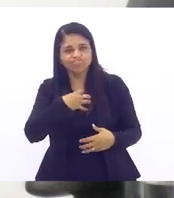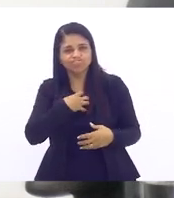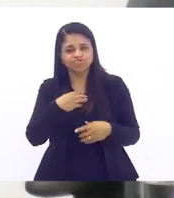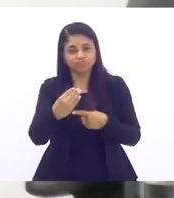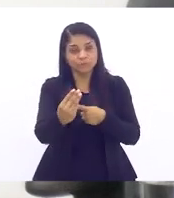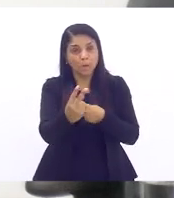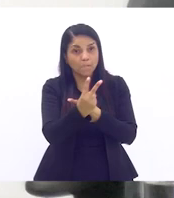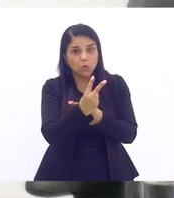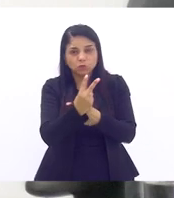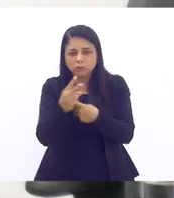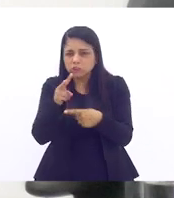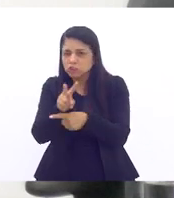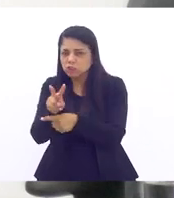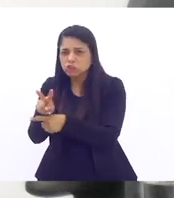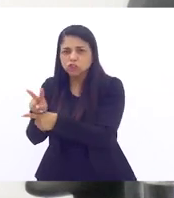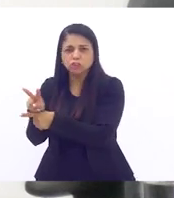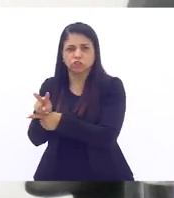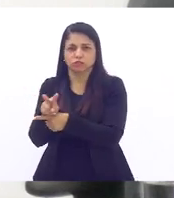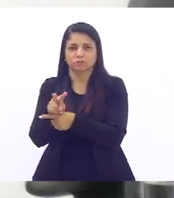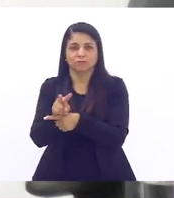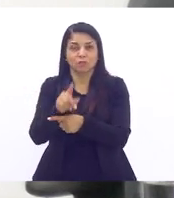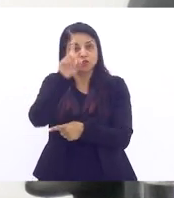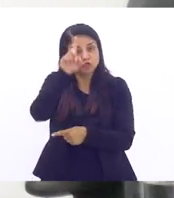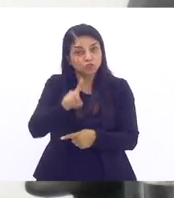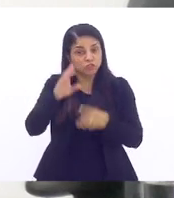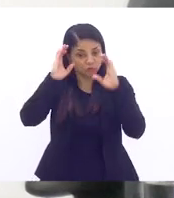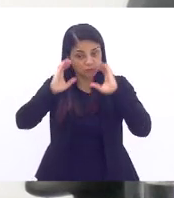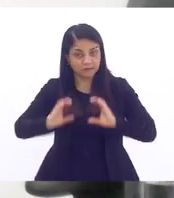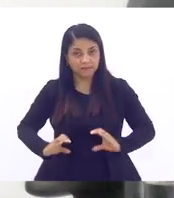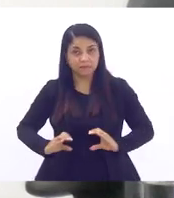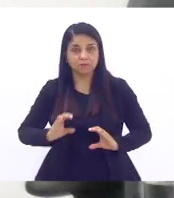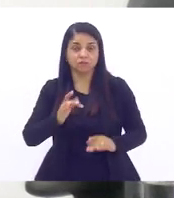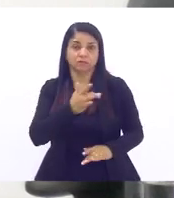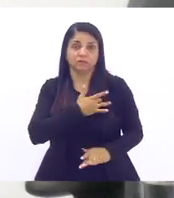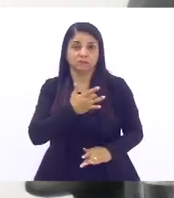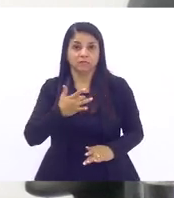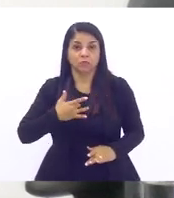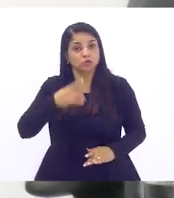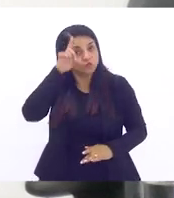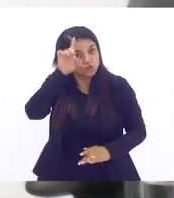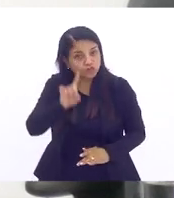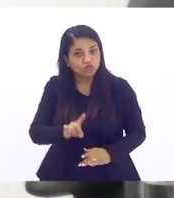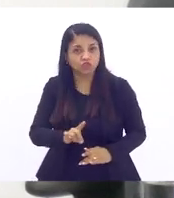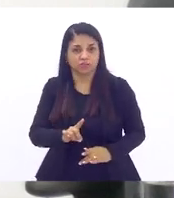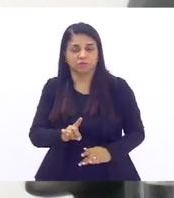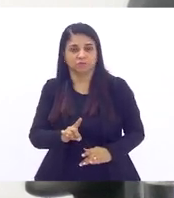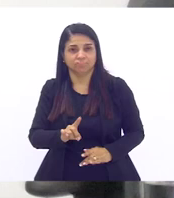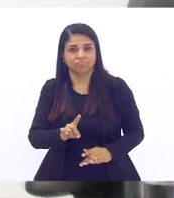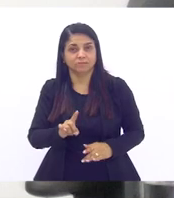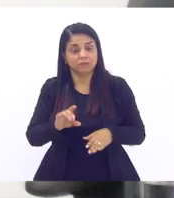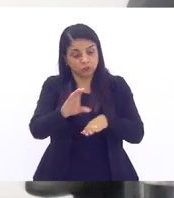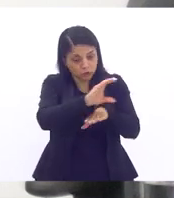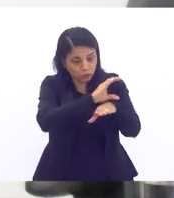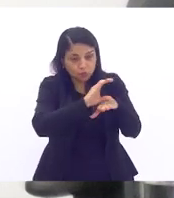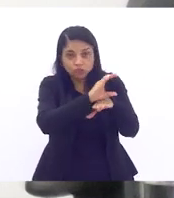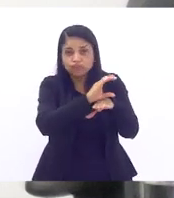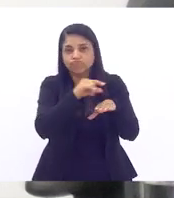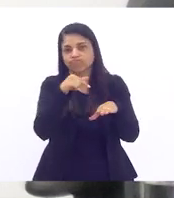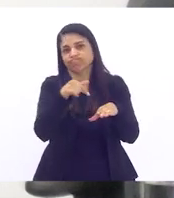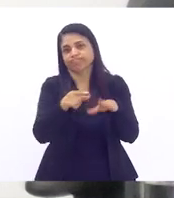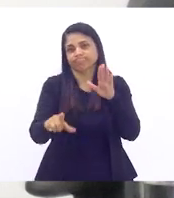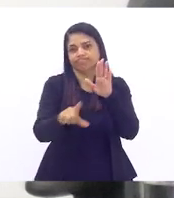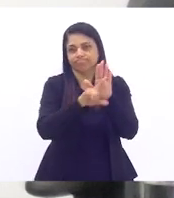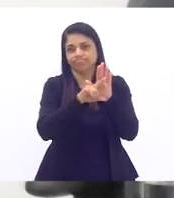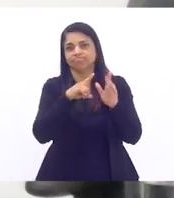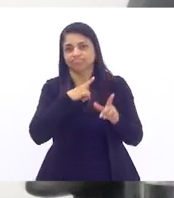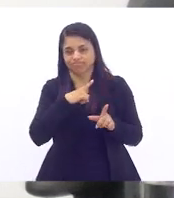protegidos é um direito do cidadão saúde é um direito do cidadão isso está na Constituição mas uma